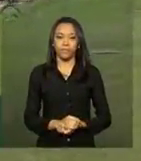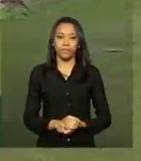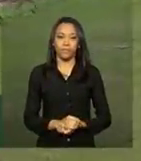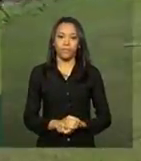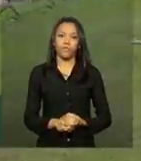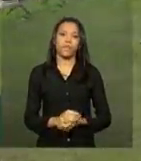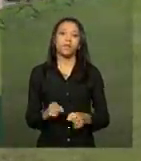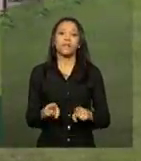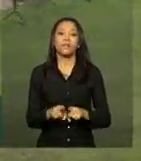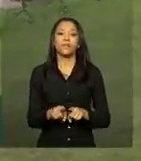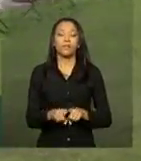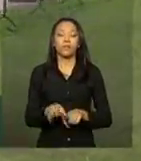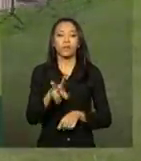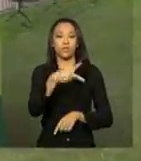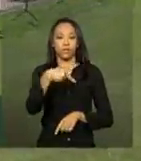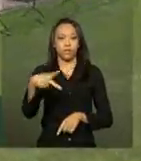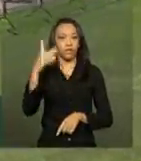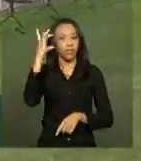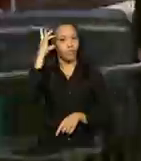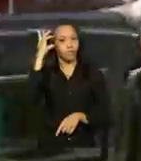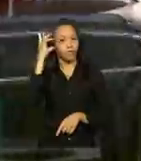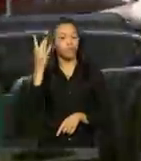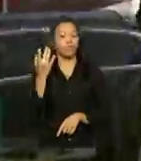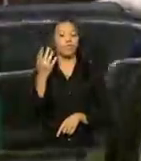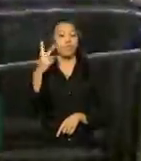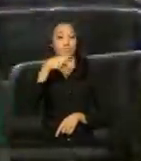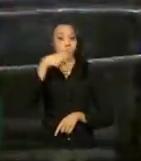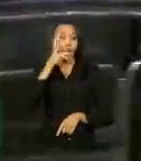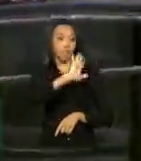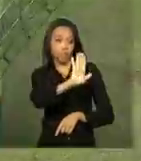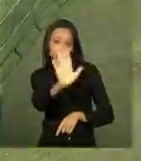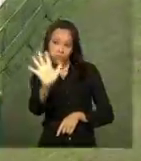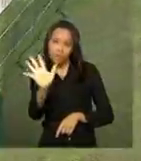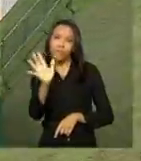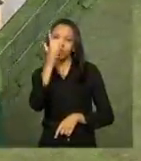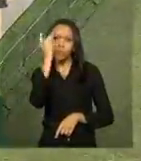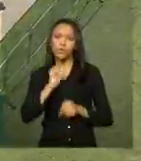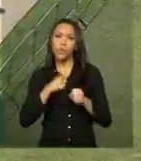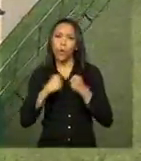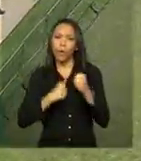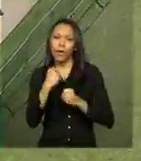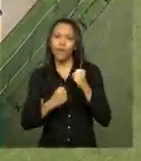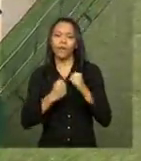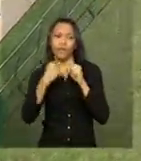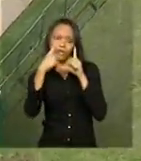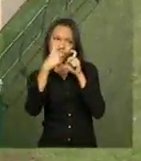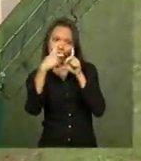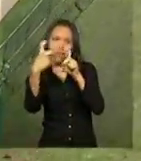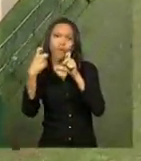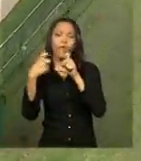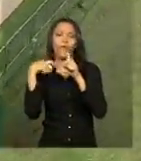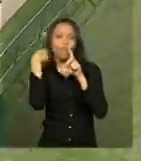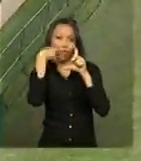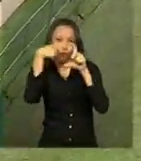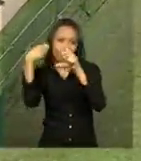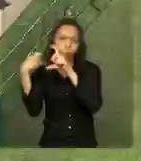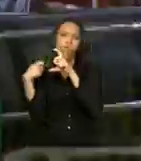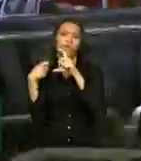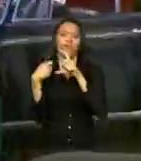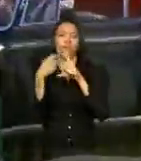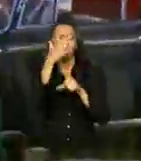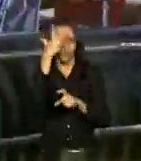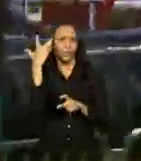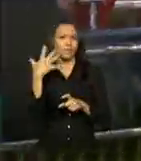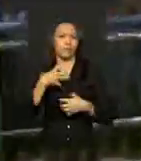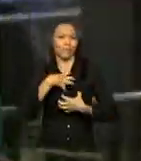Presidenta Dilma Rousseff. Ela que acena para a população. Olha lá, o pessoal correndo com a foto para filmar, com a máquina, com o celular. O pessoal está animado, né,